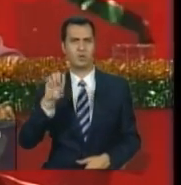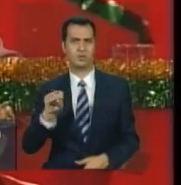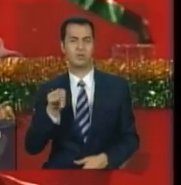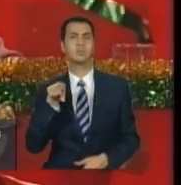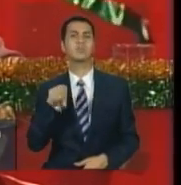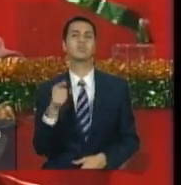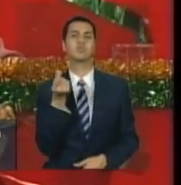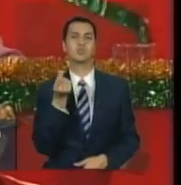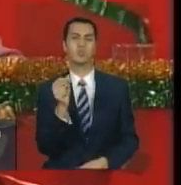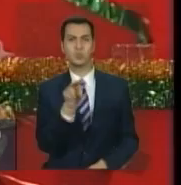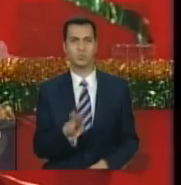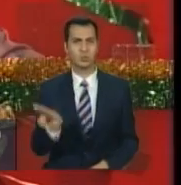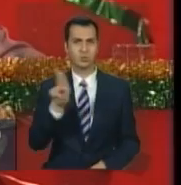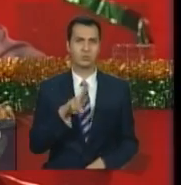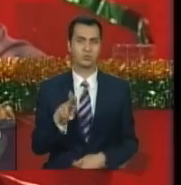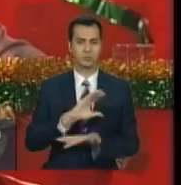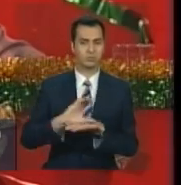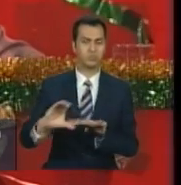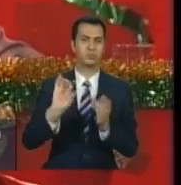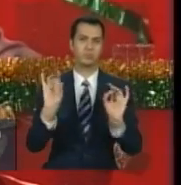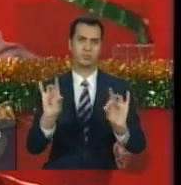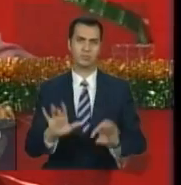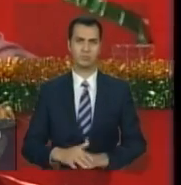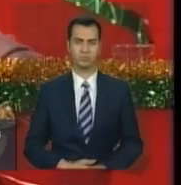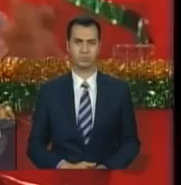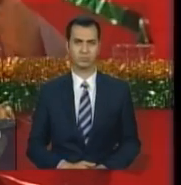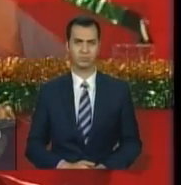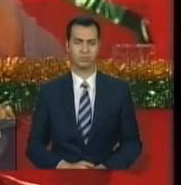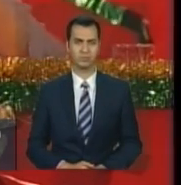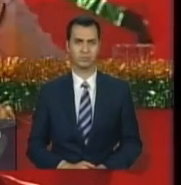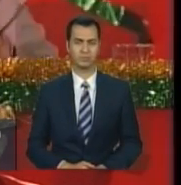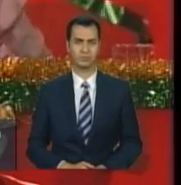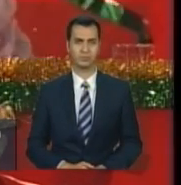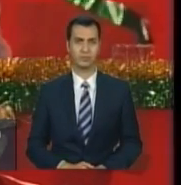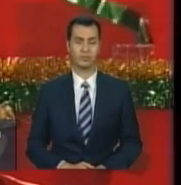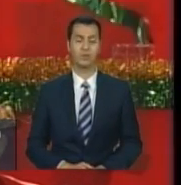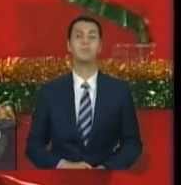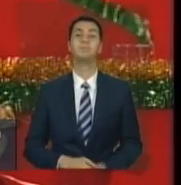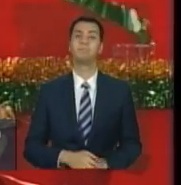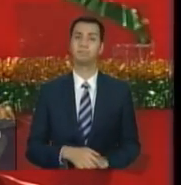verba, daquele dinheiro, daquela quantia. Além disso,